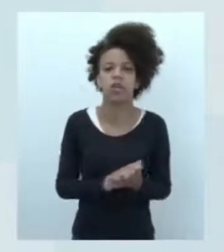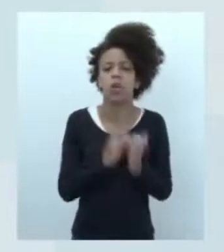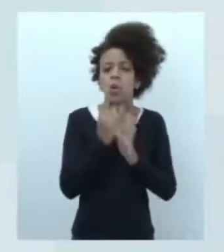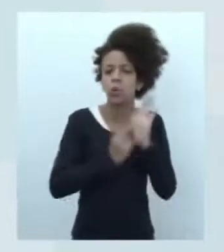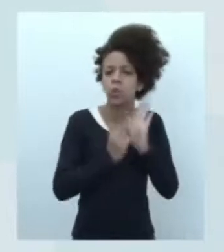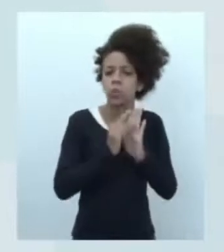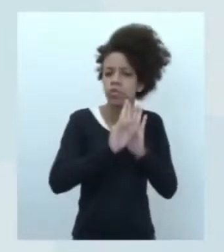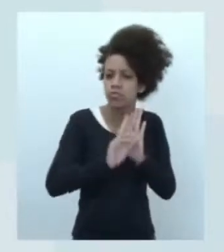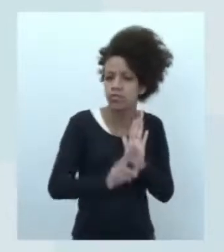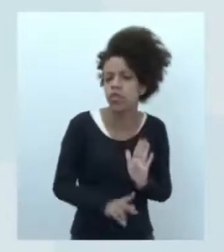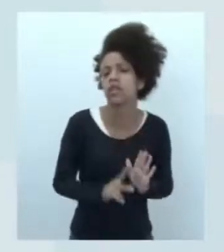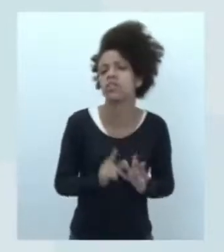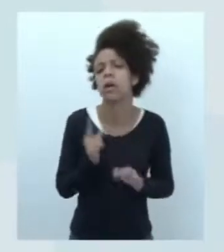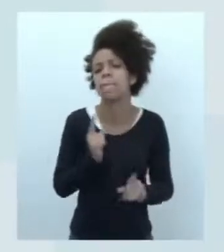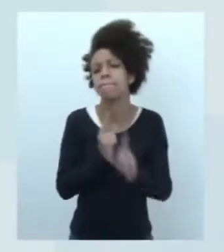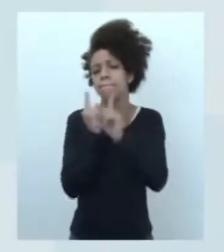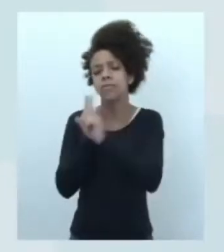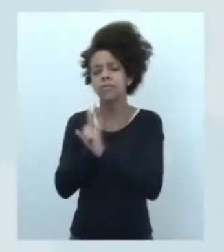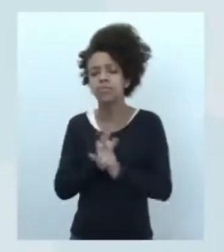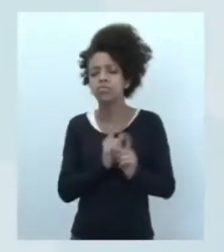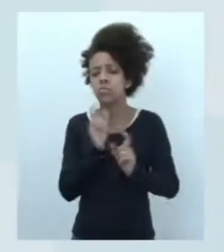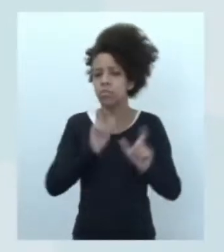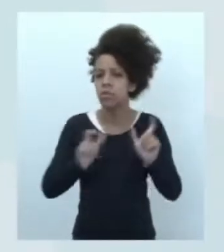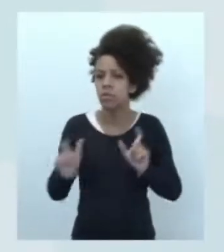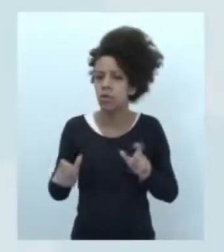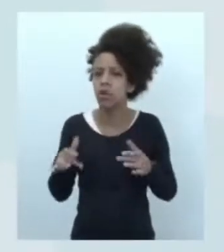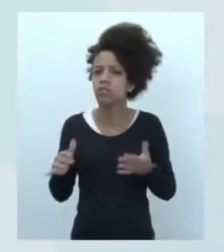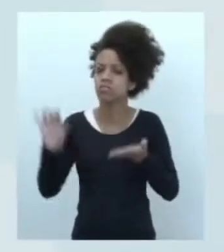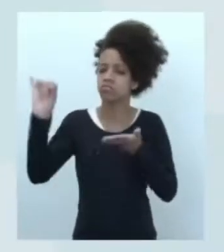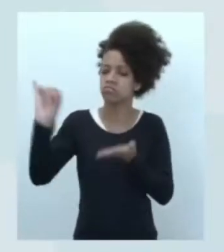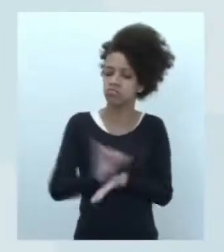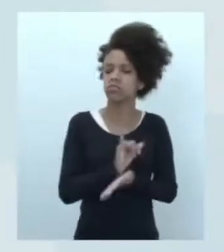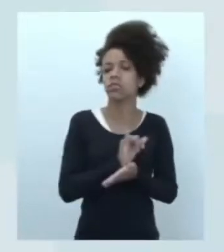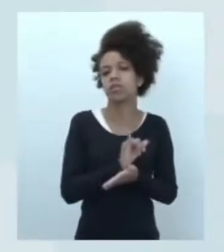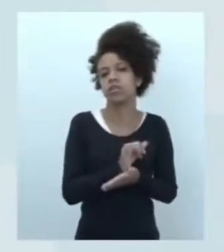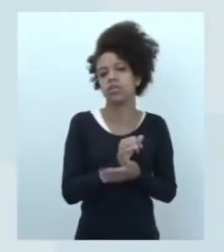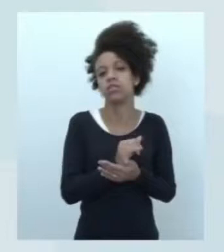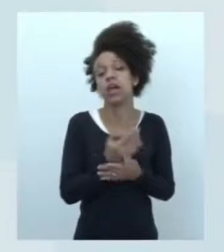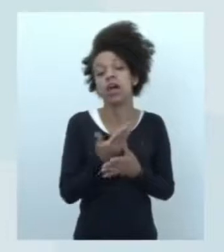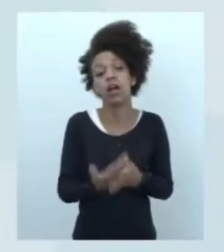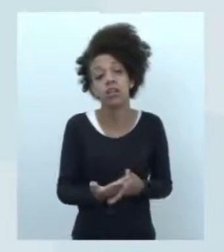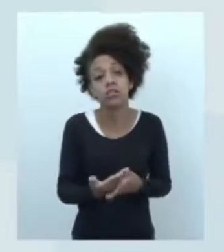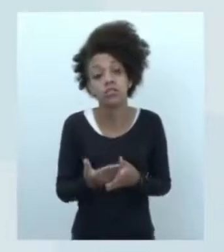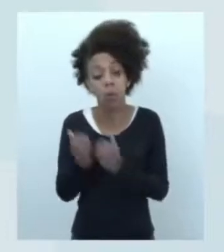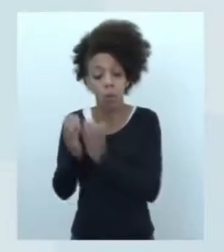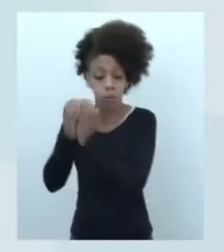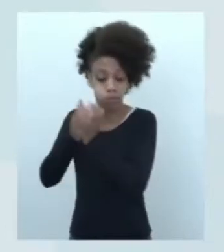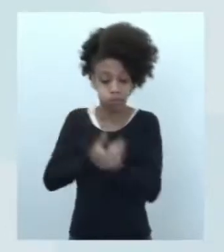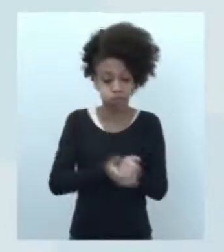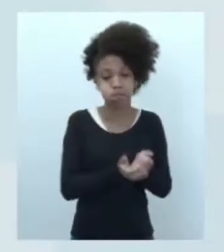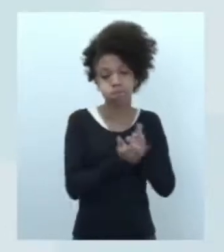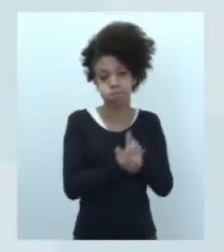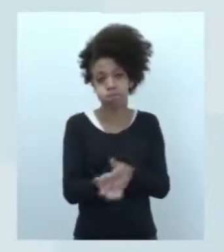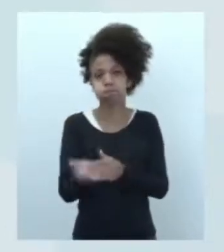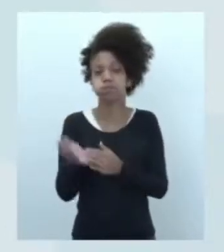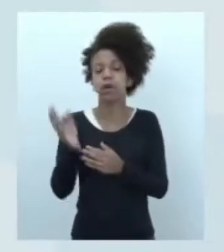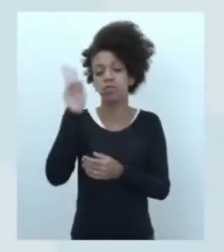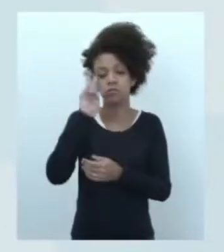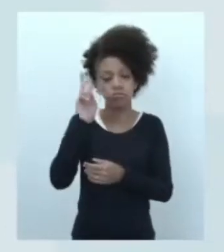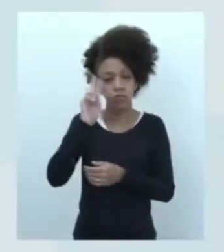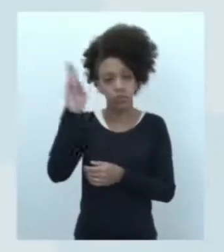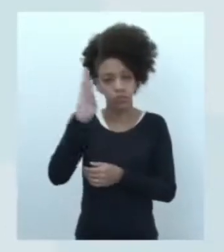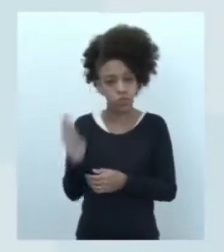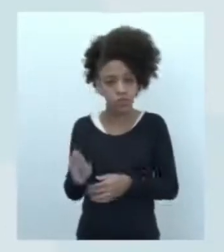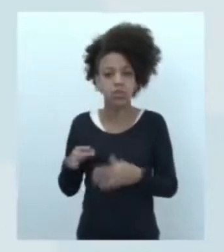localizar pessoas, né, que desembarcaram no Porto de Santos em algum período da história. Então, ele trata